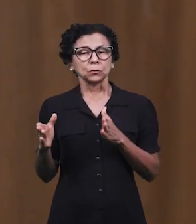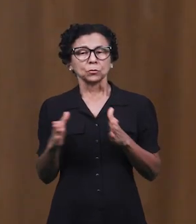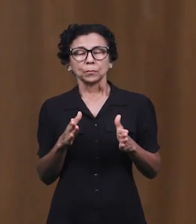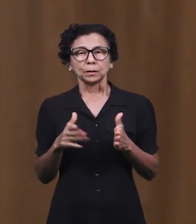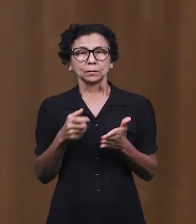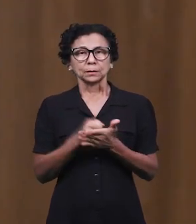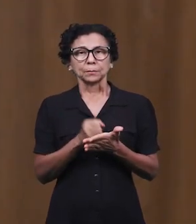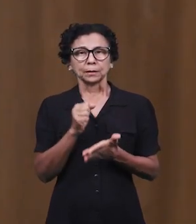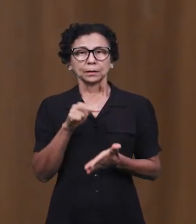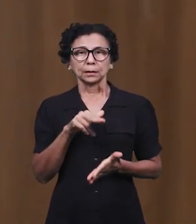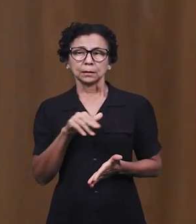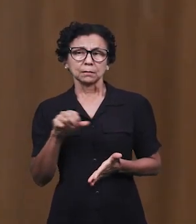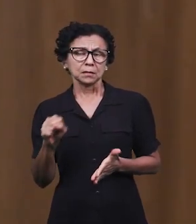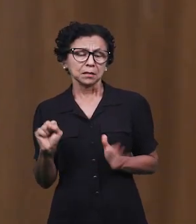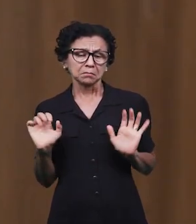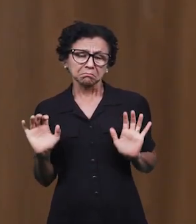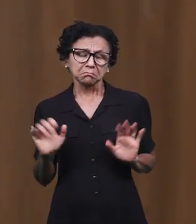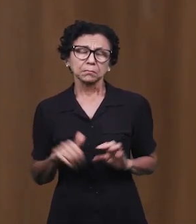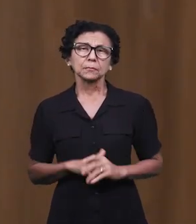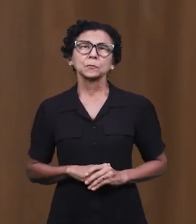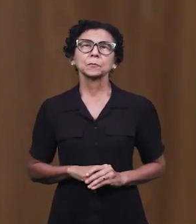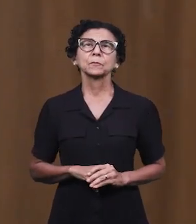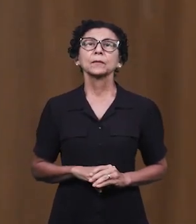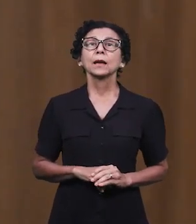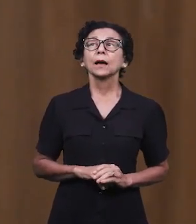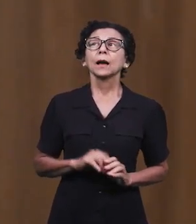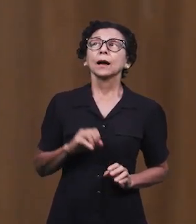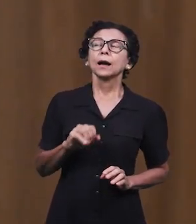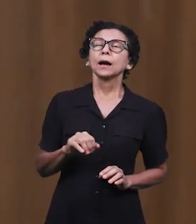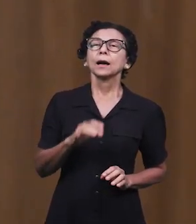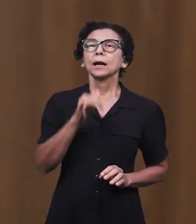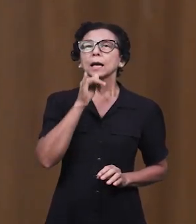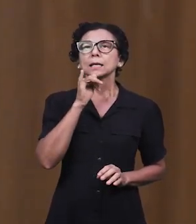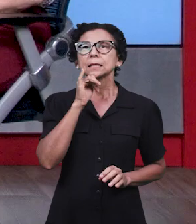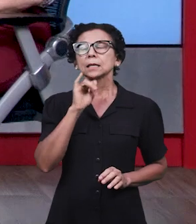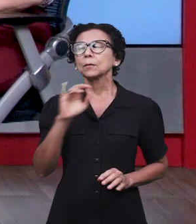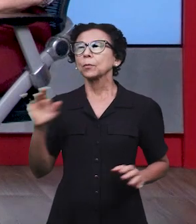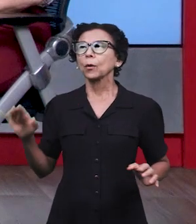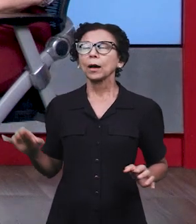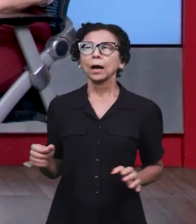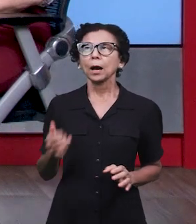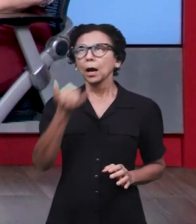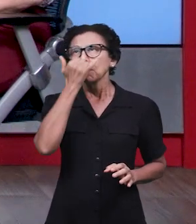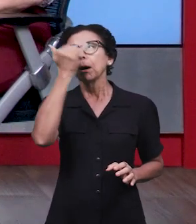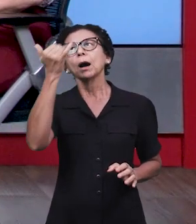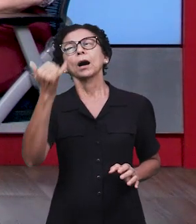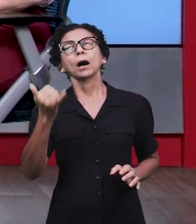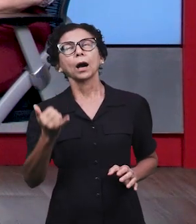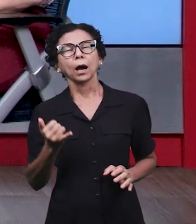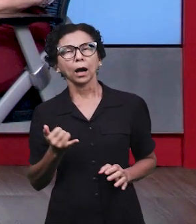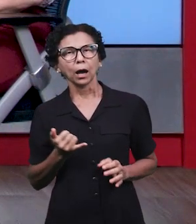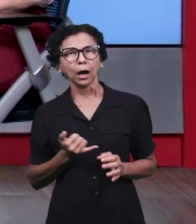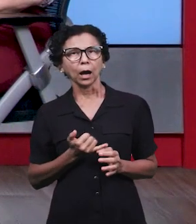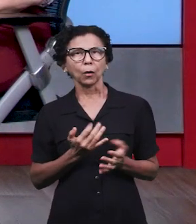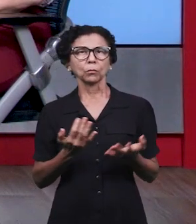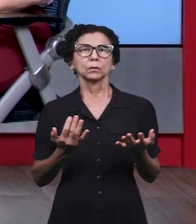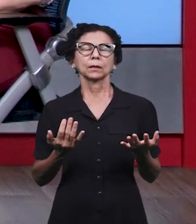deficiência. Mas por um evento, aconteceu algo... Um acidente. Exatamente, uma deficiência física ou até mesmo